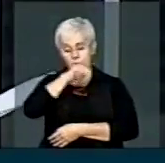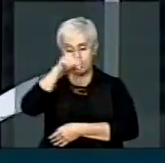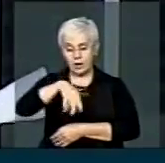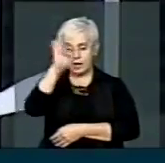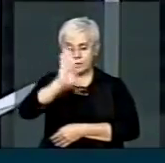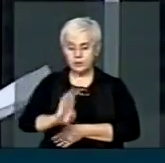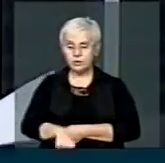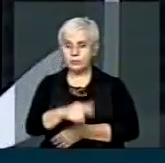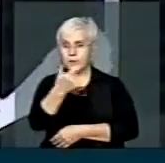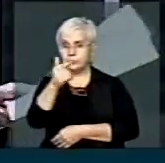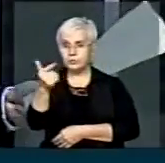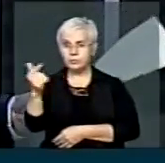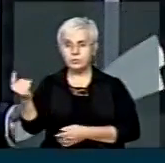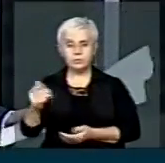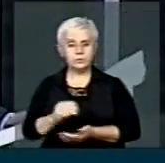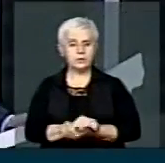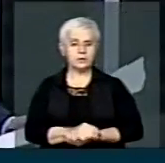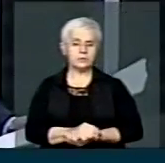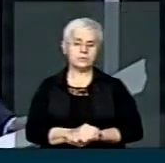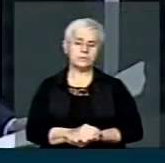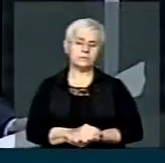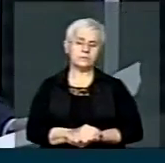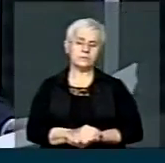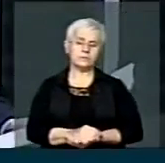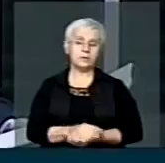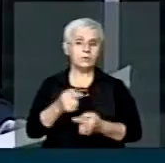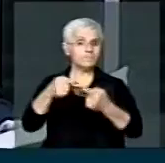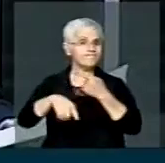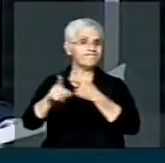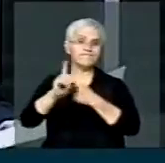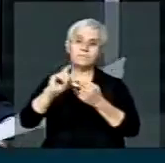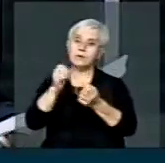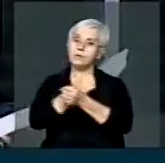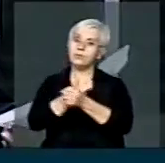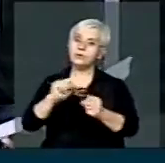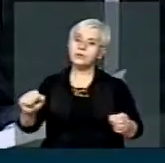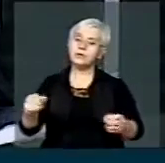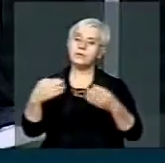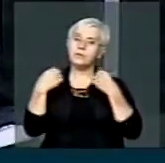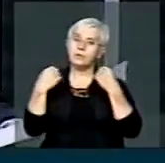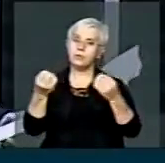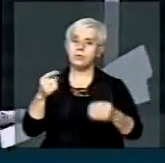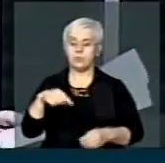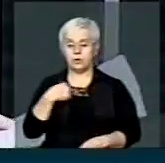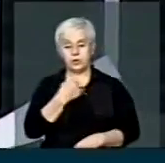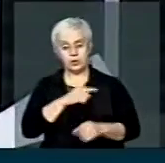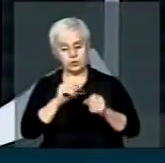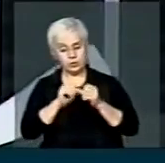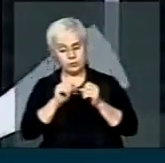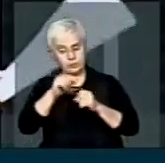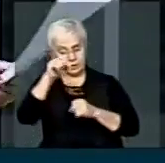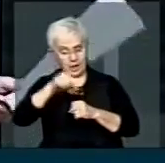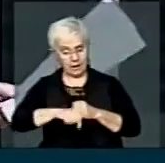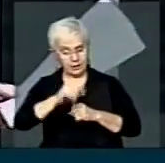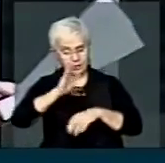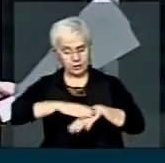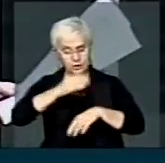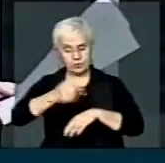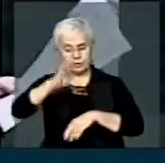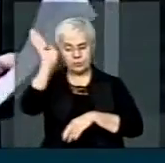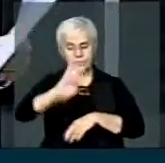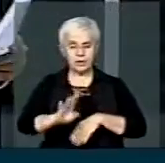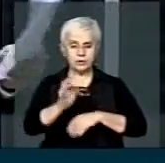tem. Então não é possível, senhor presidente, que nós possamos fazer com que a nossa indústria, que é